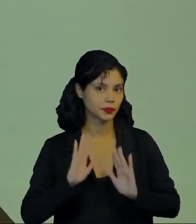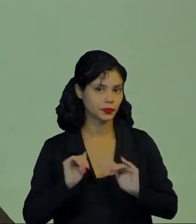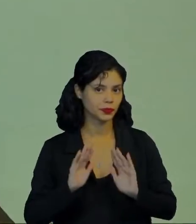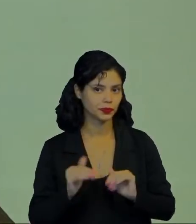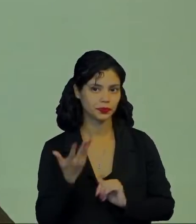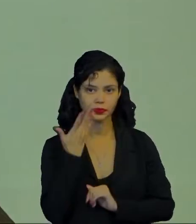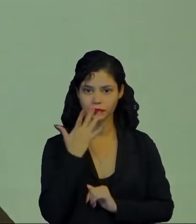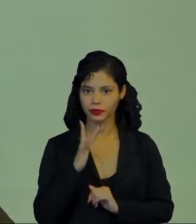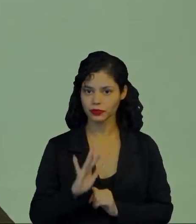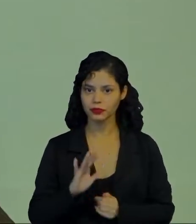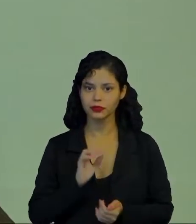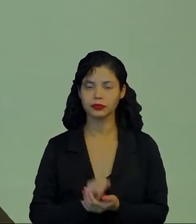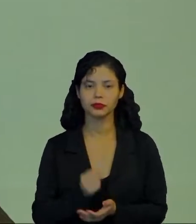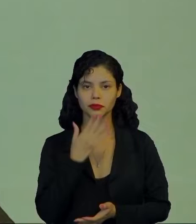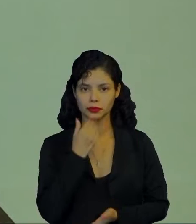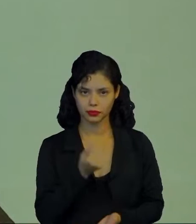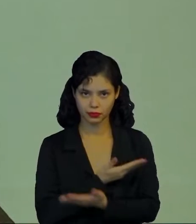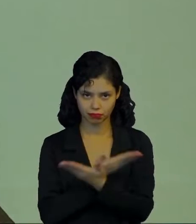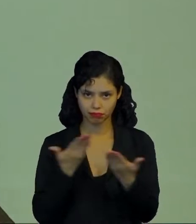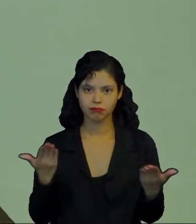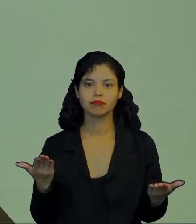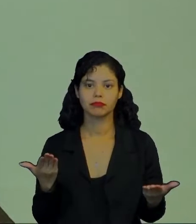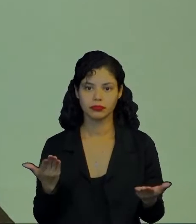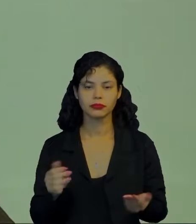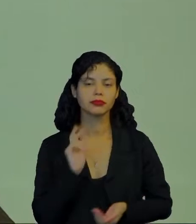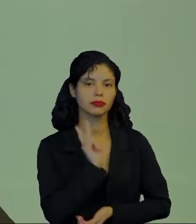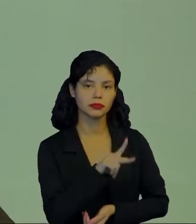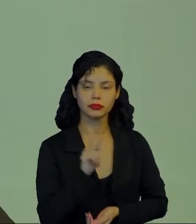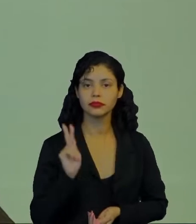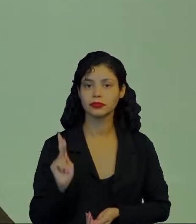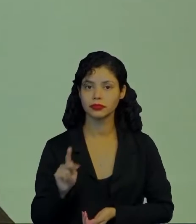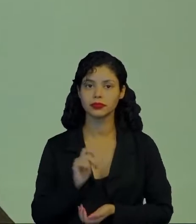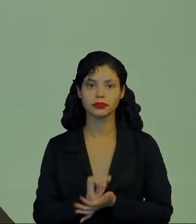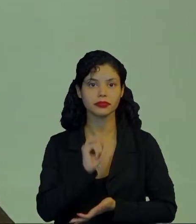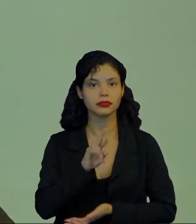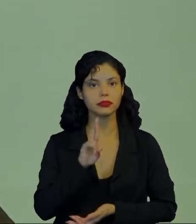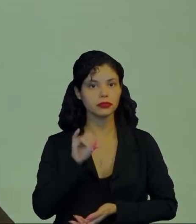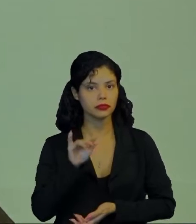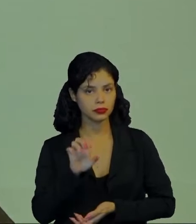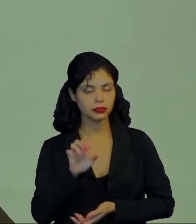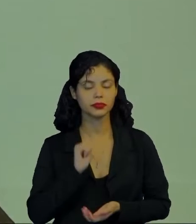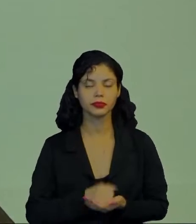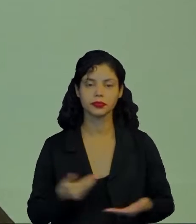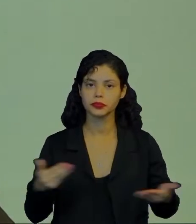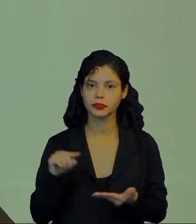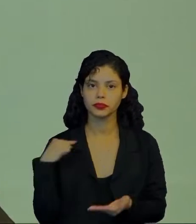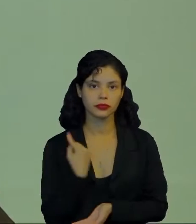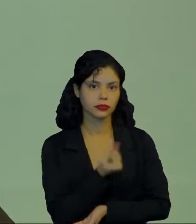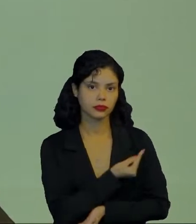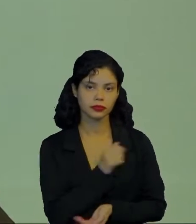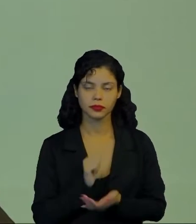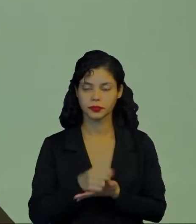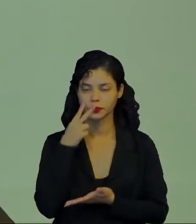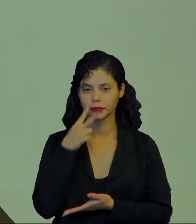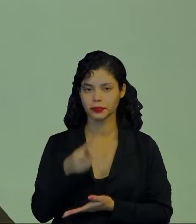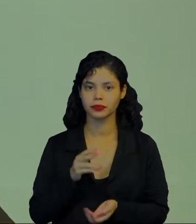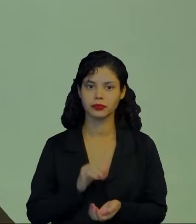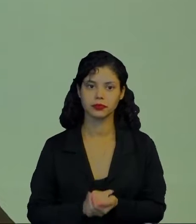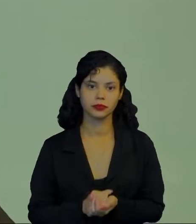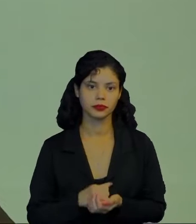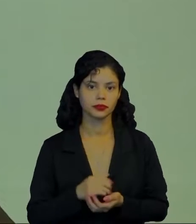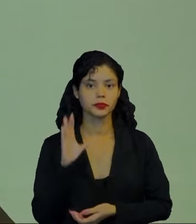Olá, crianças! Como vocês estão? Eu sou a professora Irene. Hoje nós vamos ver